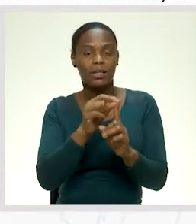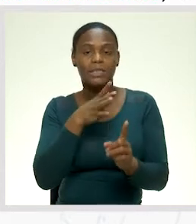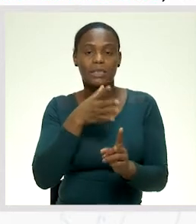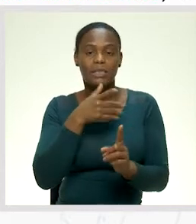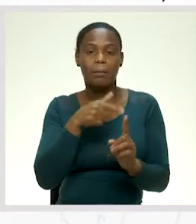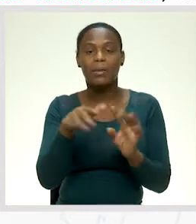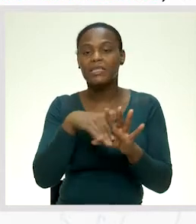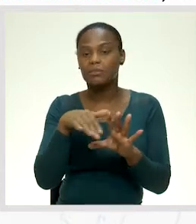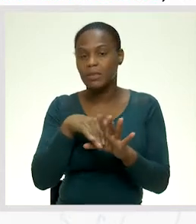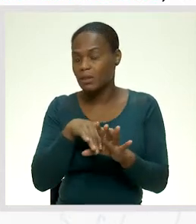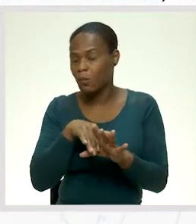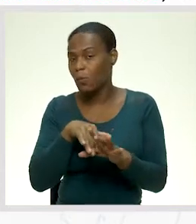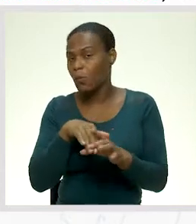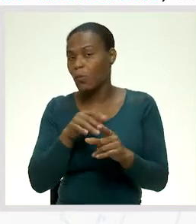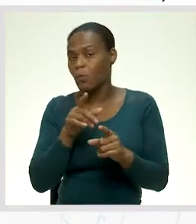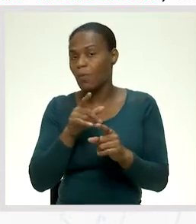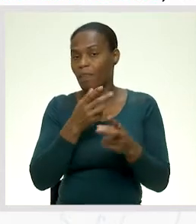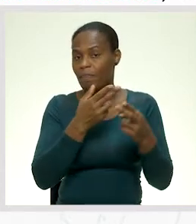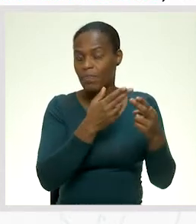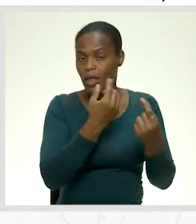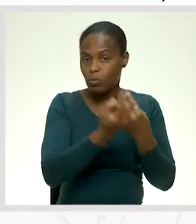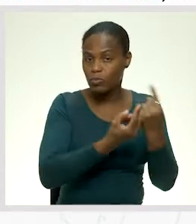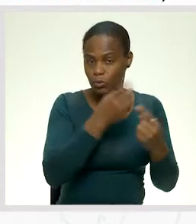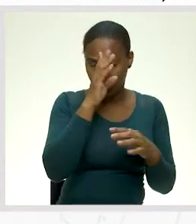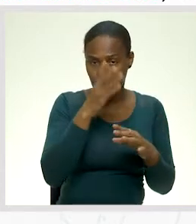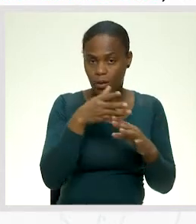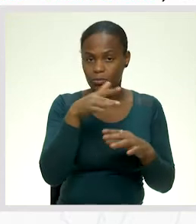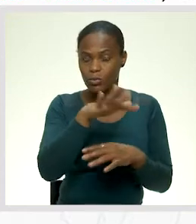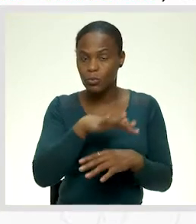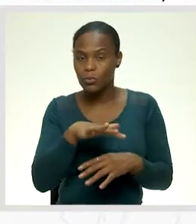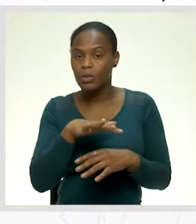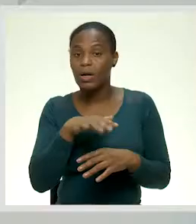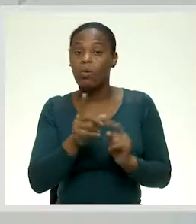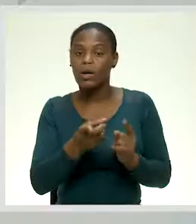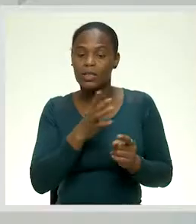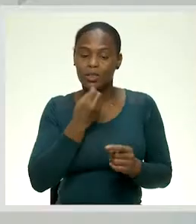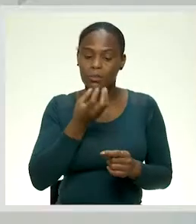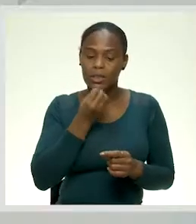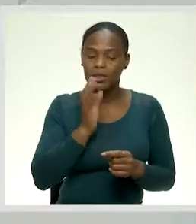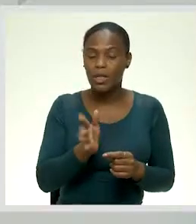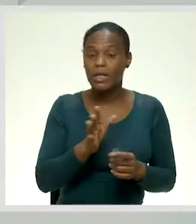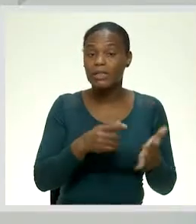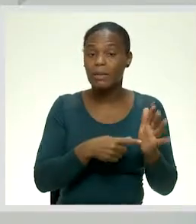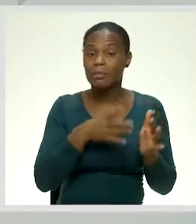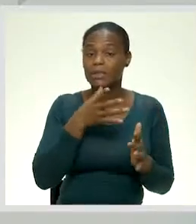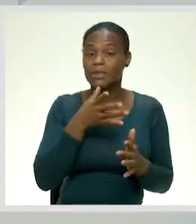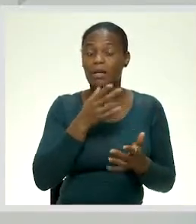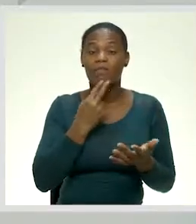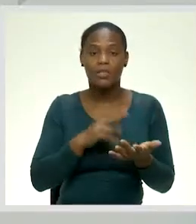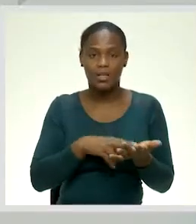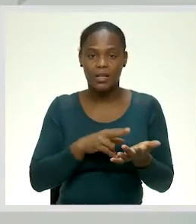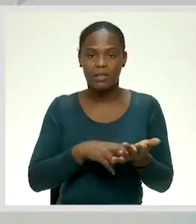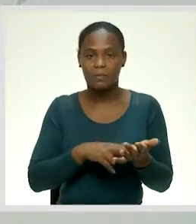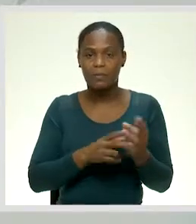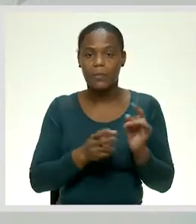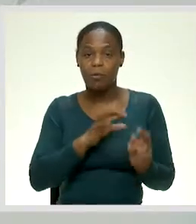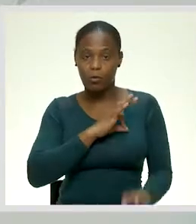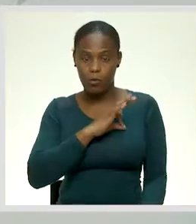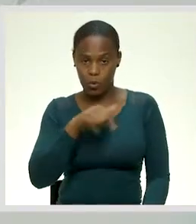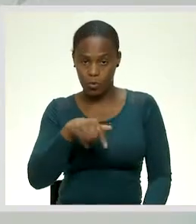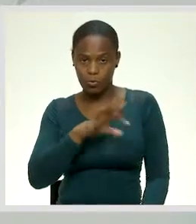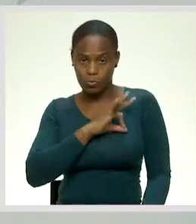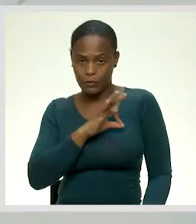participação em determinado evento. Foi o que eu acabei de explicar e dizer. Portanto, na verdade, o professor hoje,